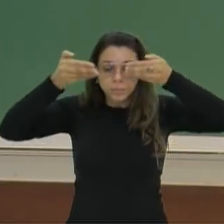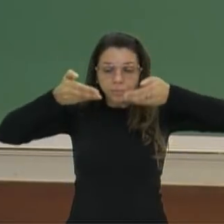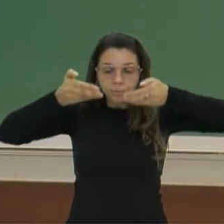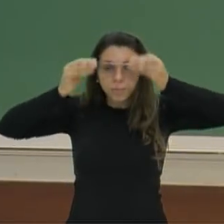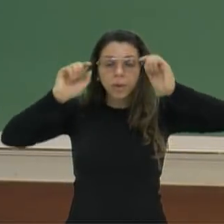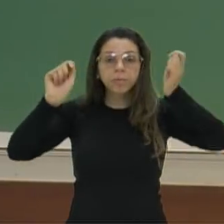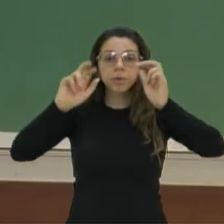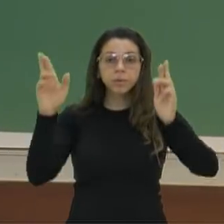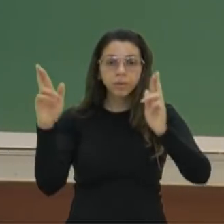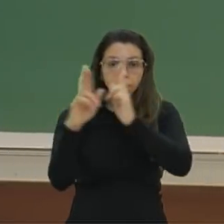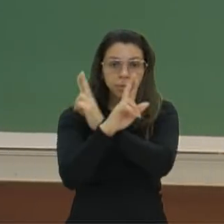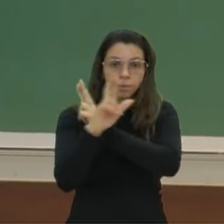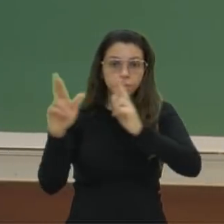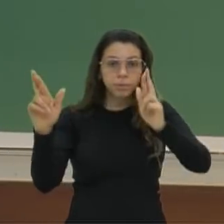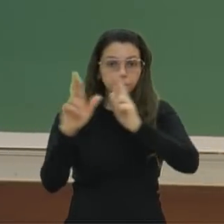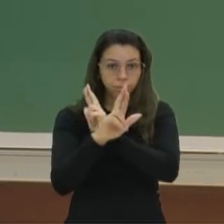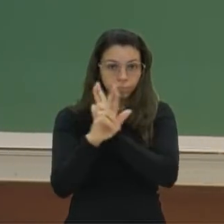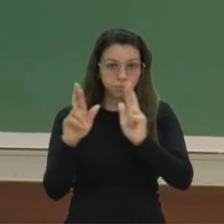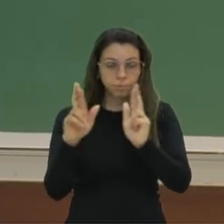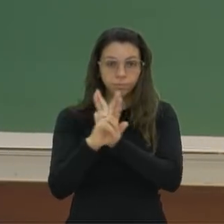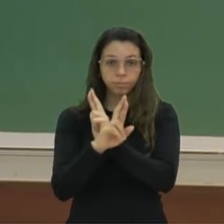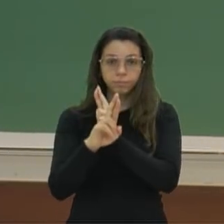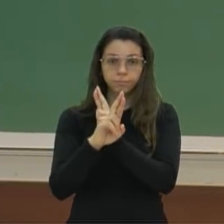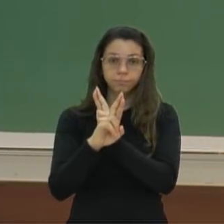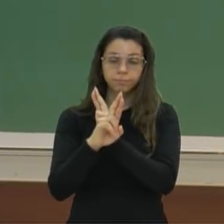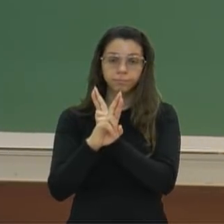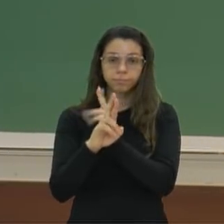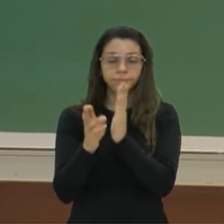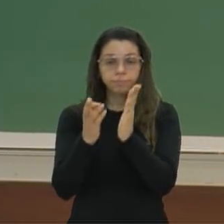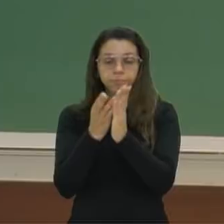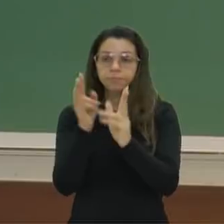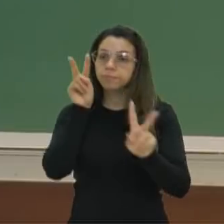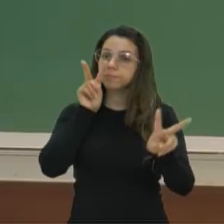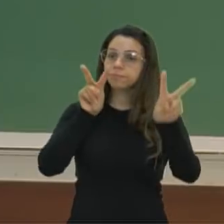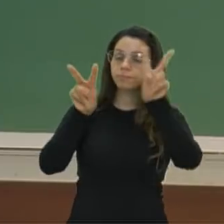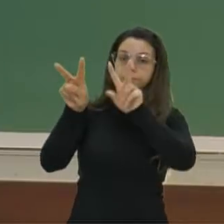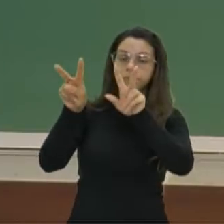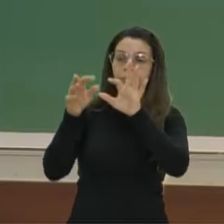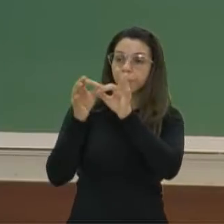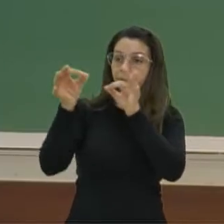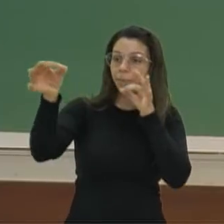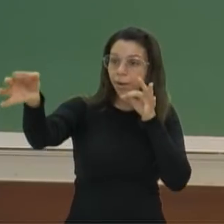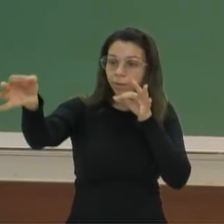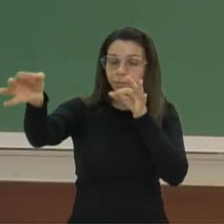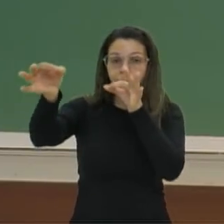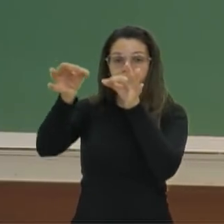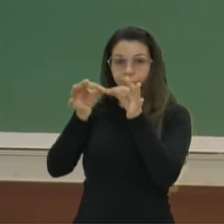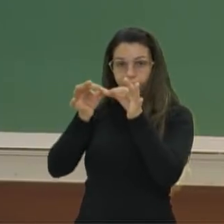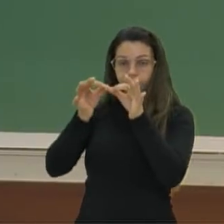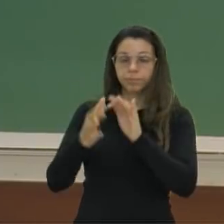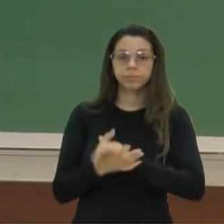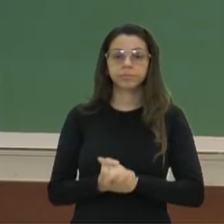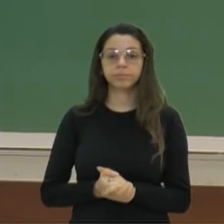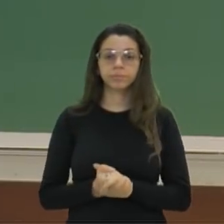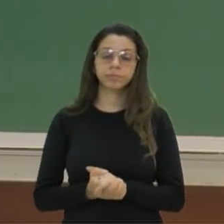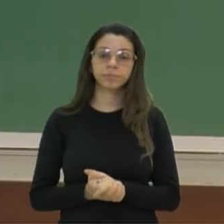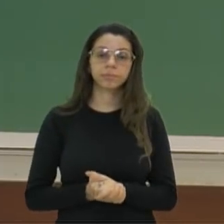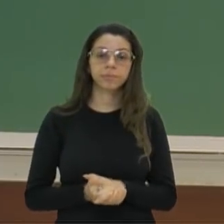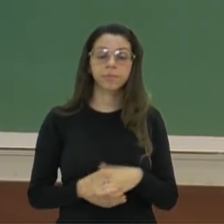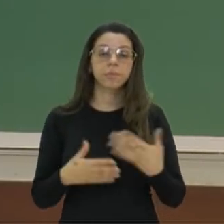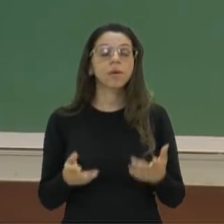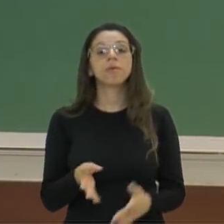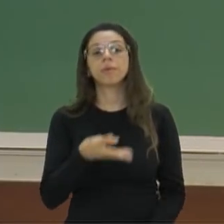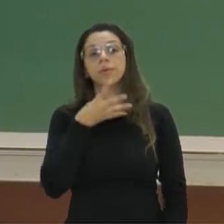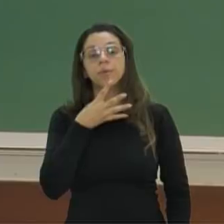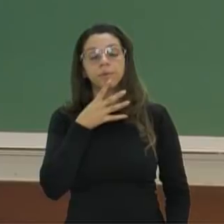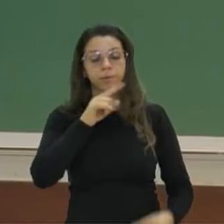estar associada às questões de visualizar de perto e de longe. Já que agora a gente